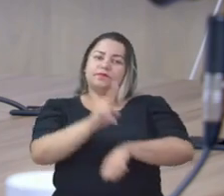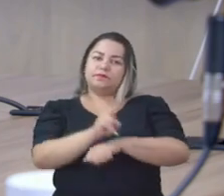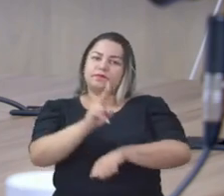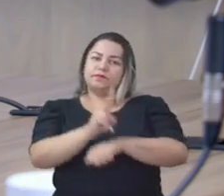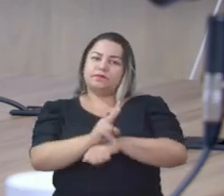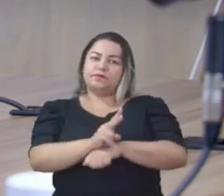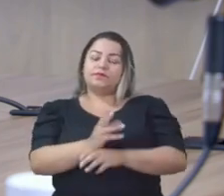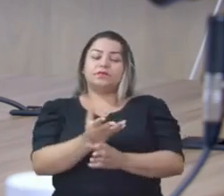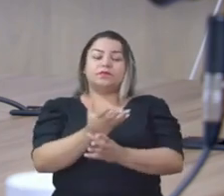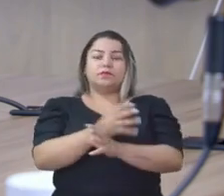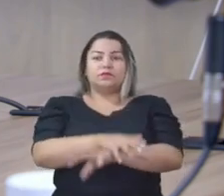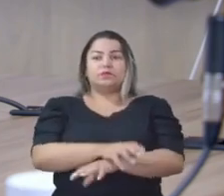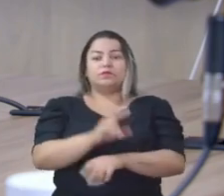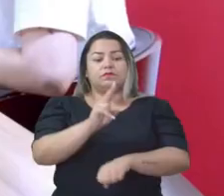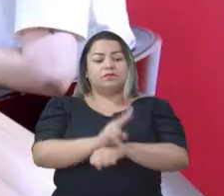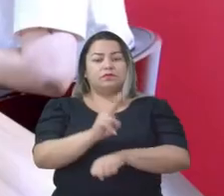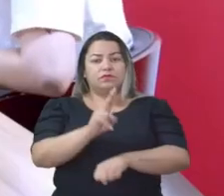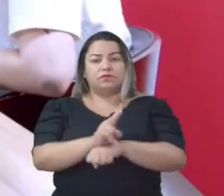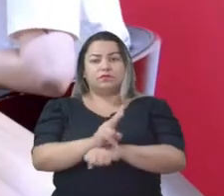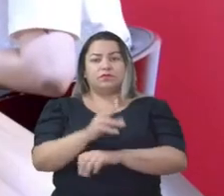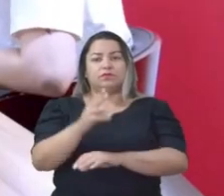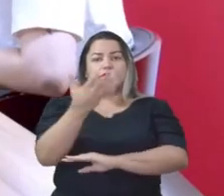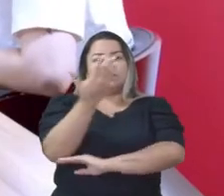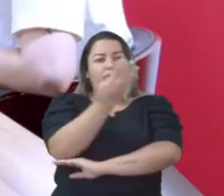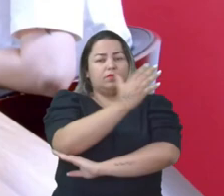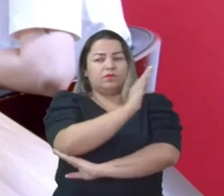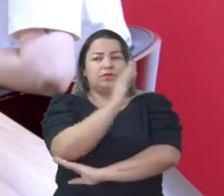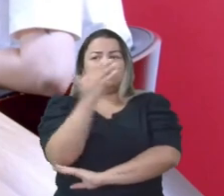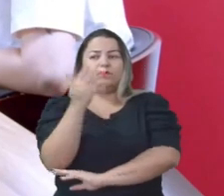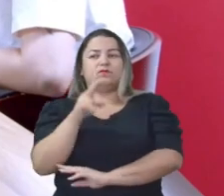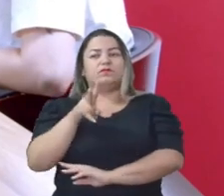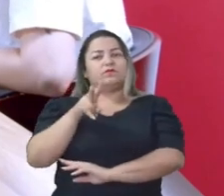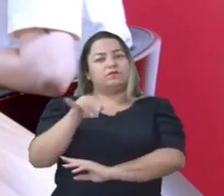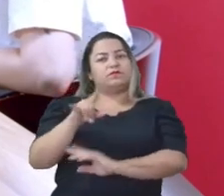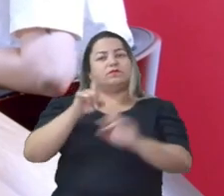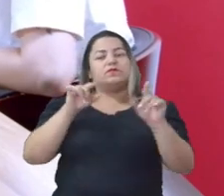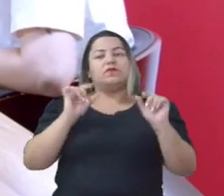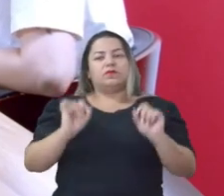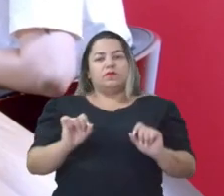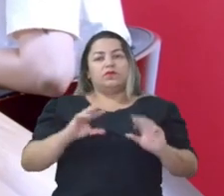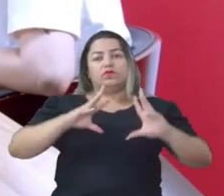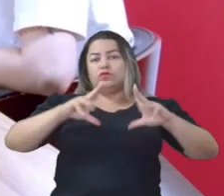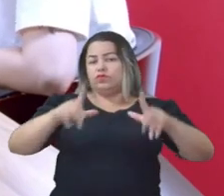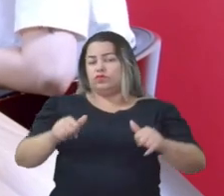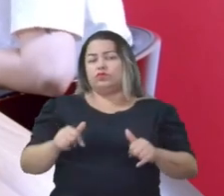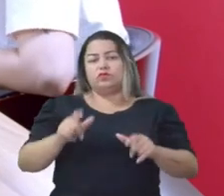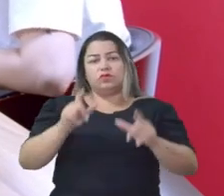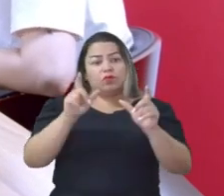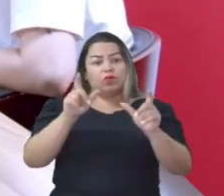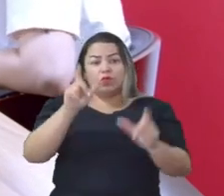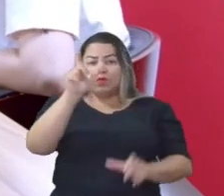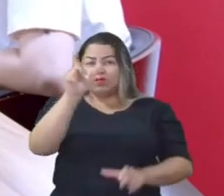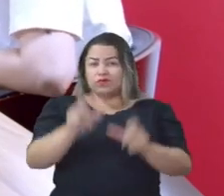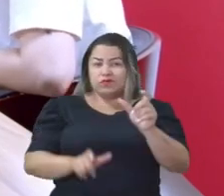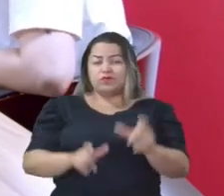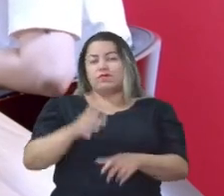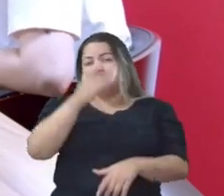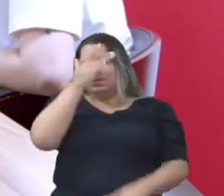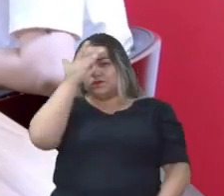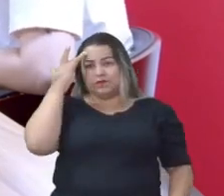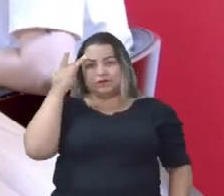desses biomas. Preservação do meio ambiente, que vai afetar quem? Justamente todo mundo, no final das contas, todo mundo.